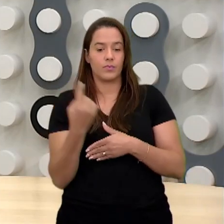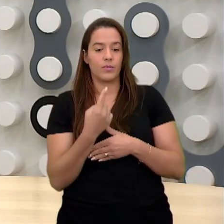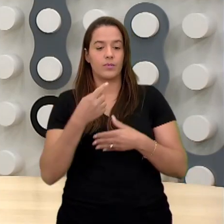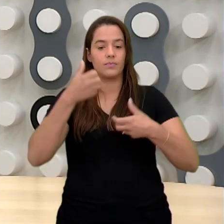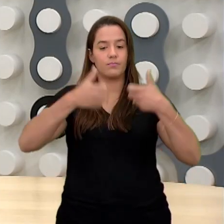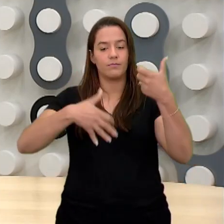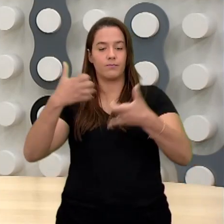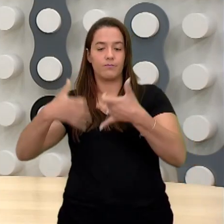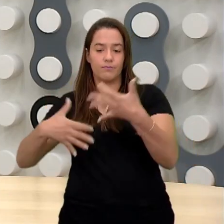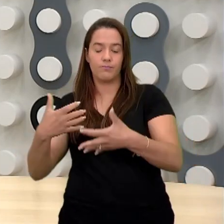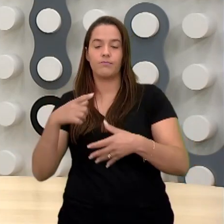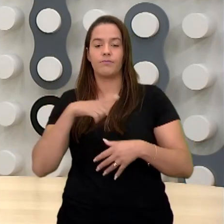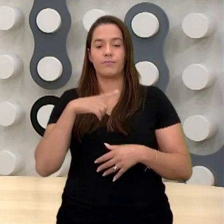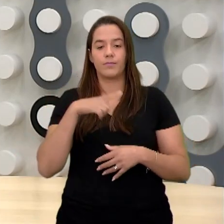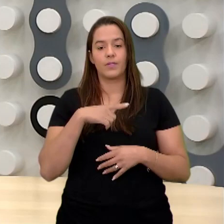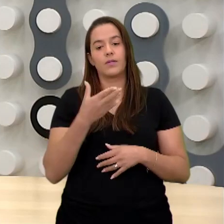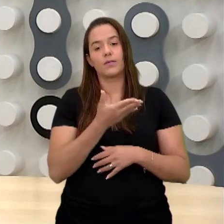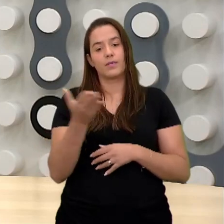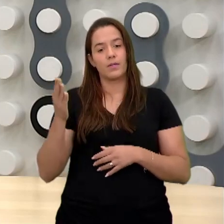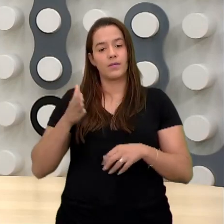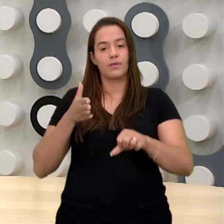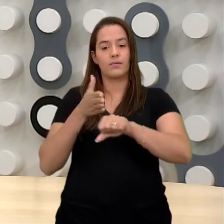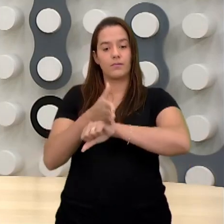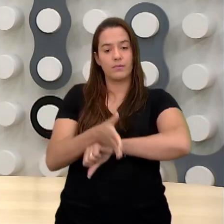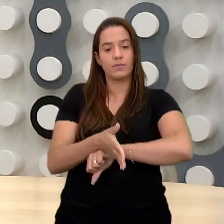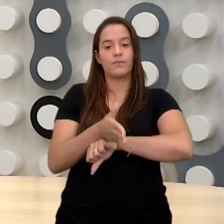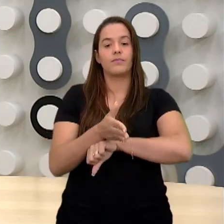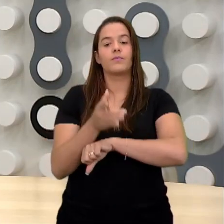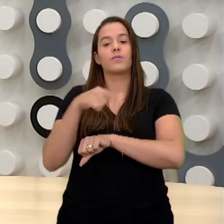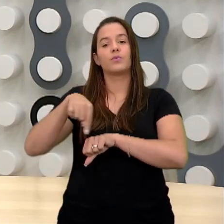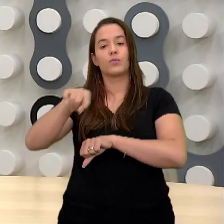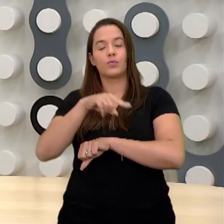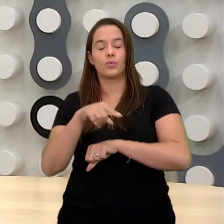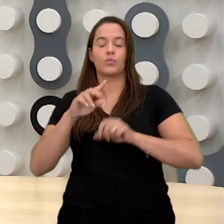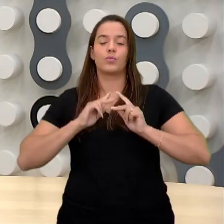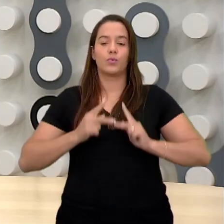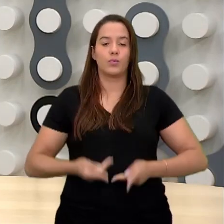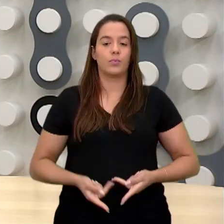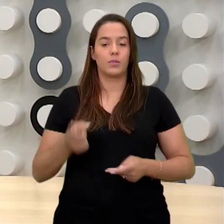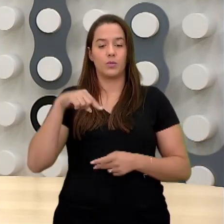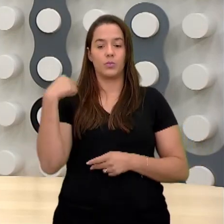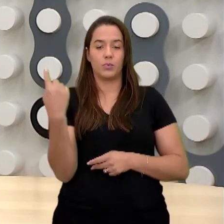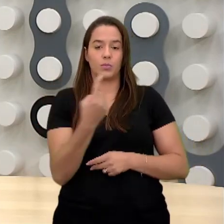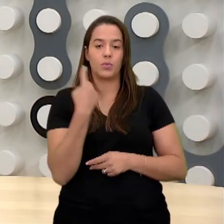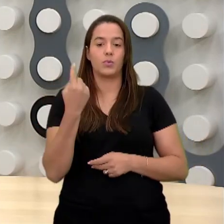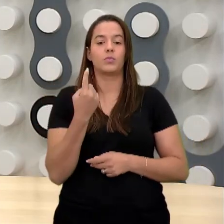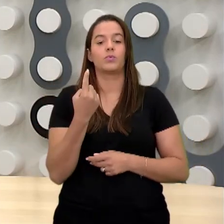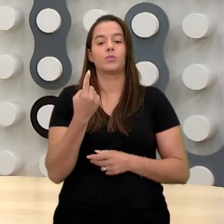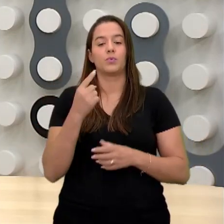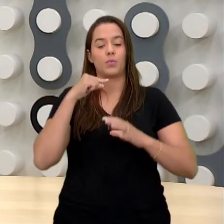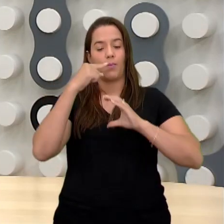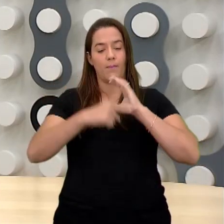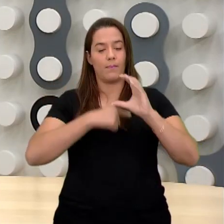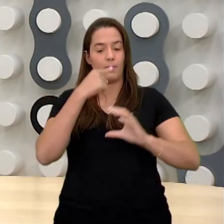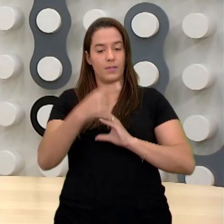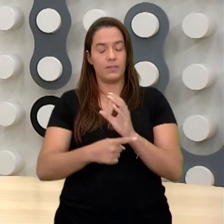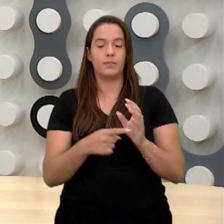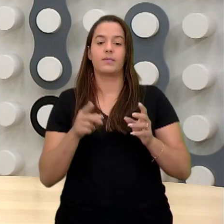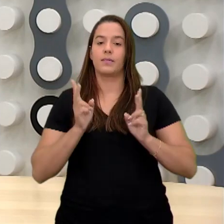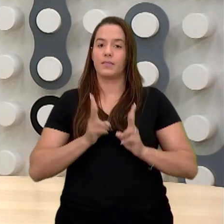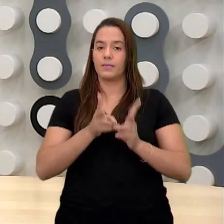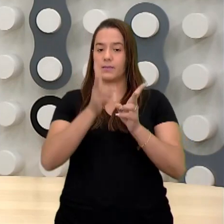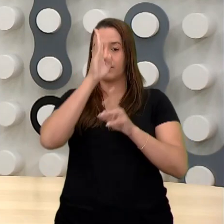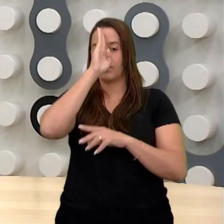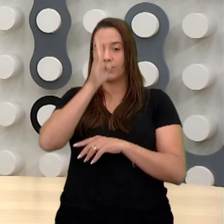época do Antropoceno, que é a interferência do ser humano no nosso planeta, E a interferência ela está sendo